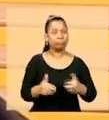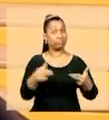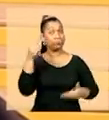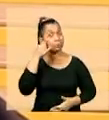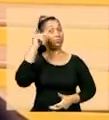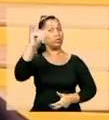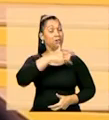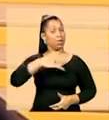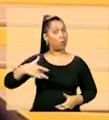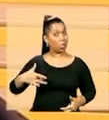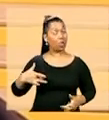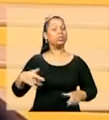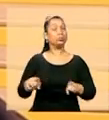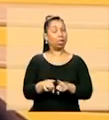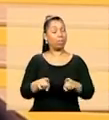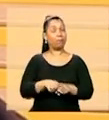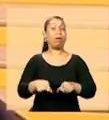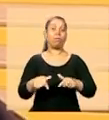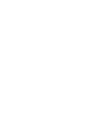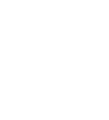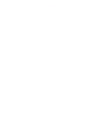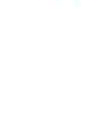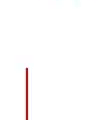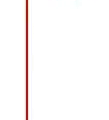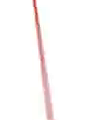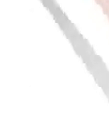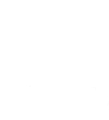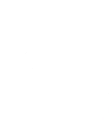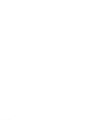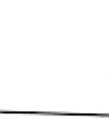medidas preventivas de saúde e segurança do trabalho.